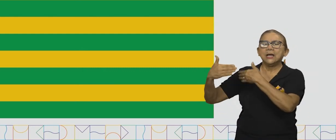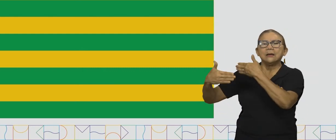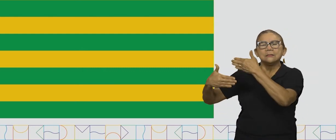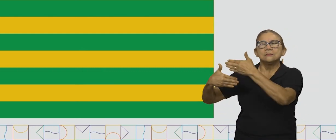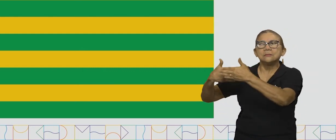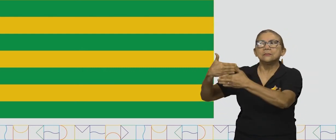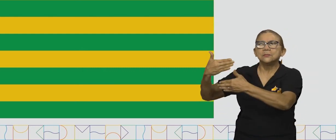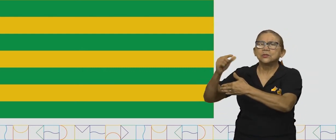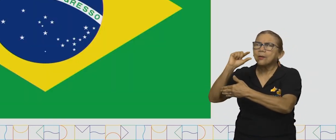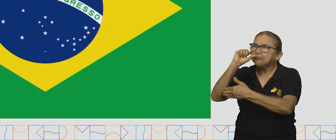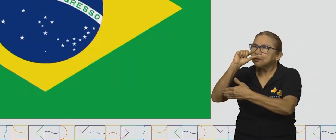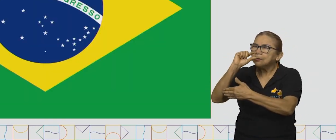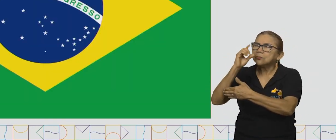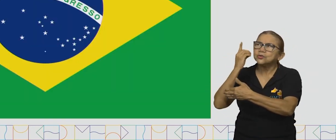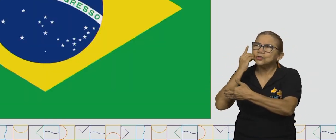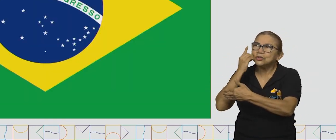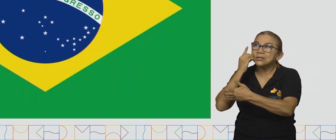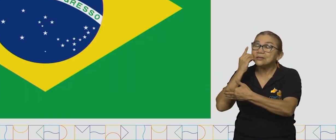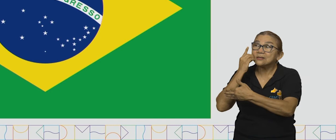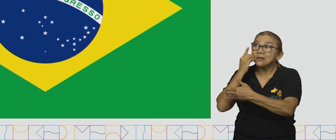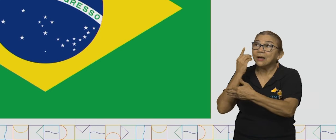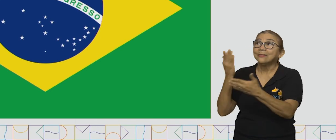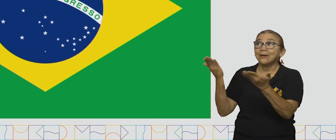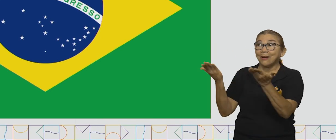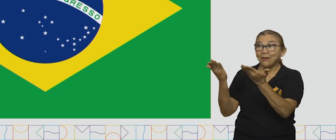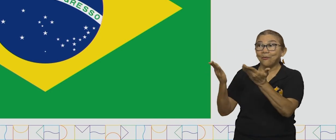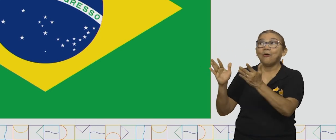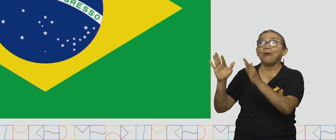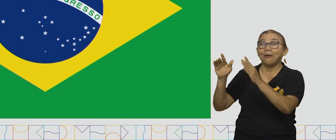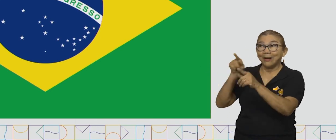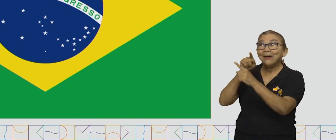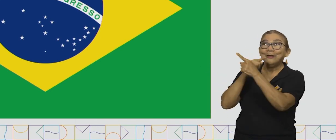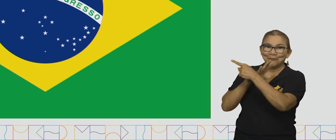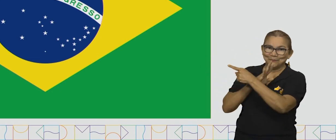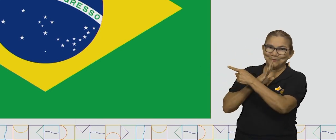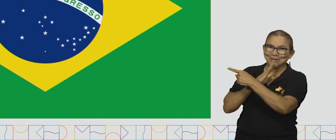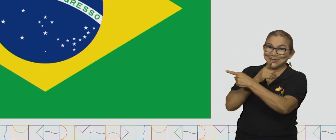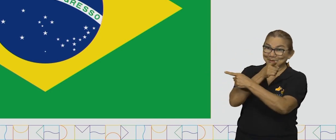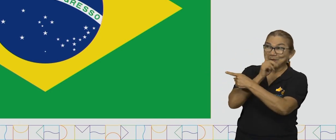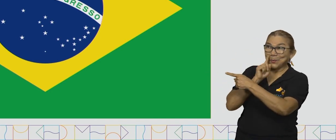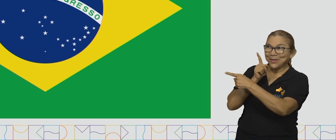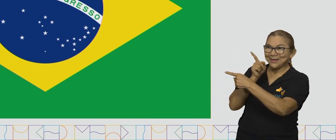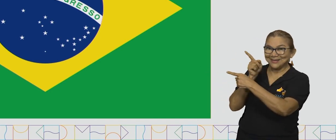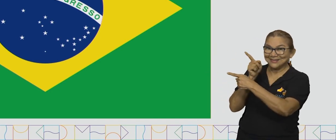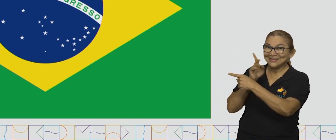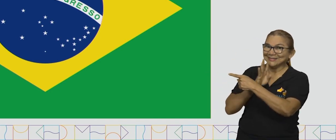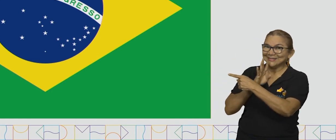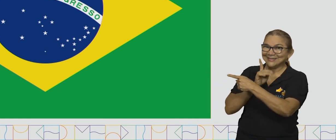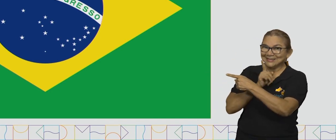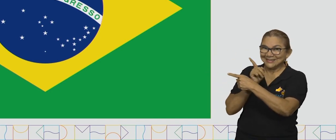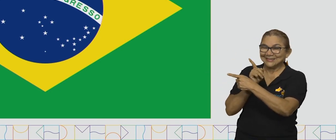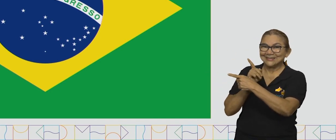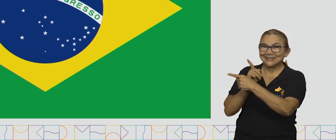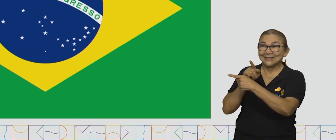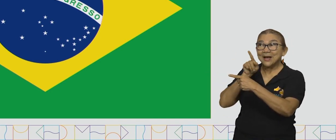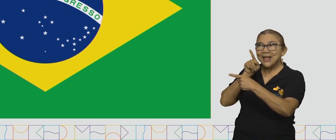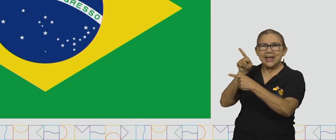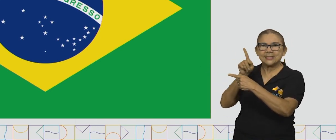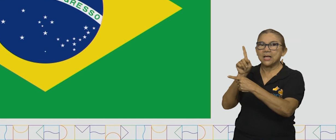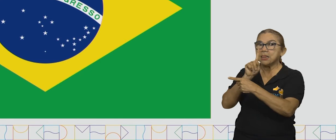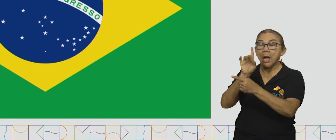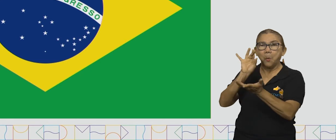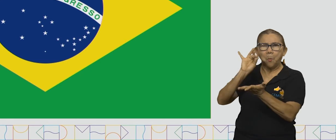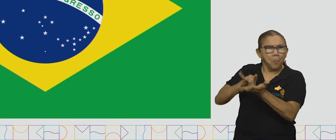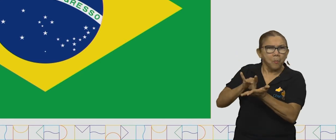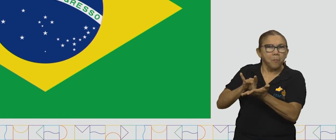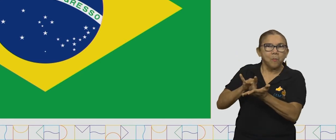apenas provisória. Agora sim, você deve ter reconhecido nossa atual bandeira nessa daí, não é? Mas essa não é a